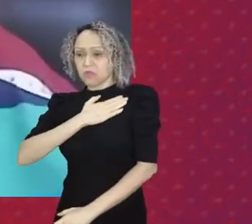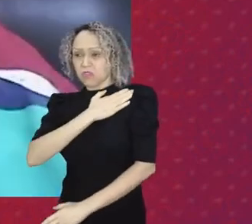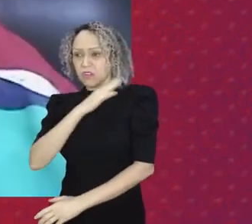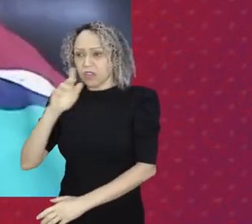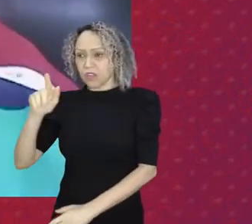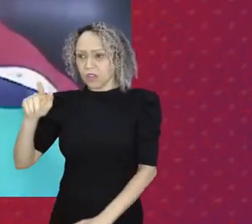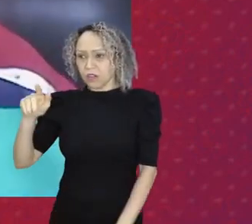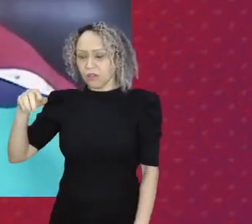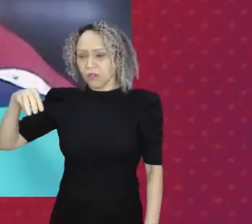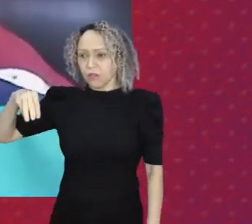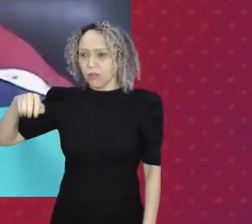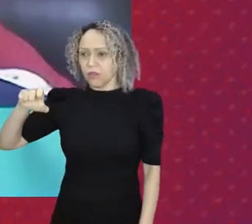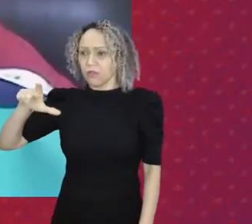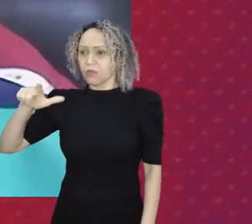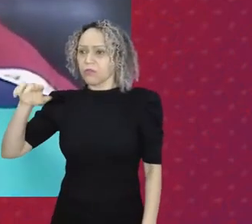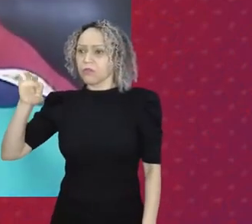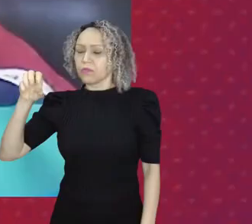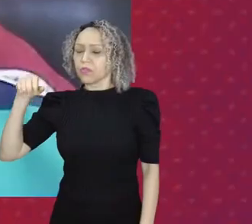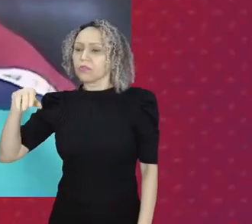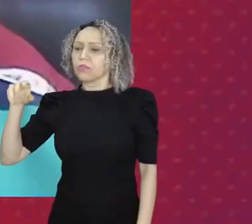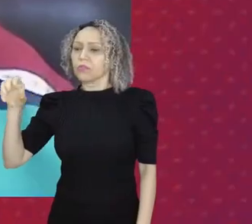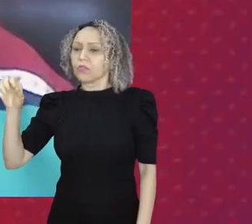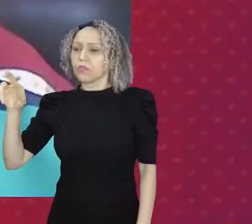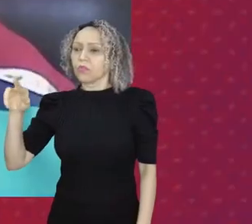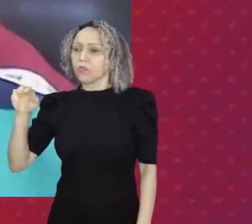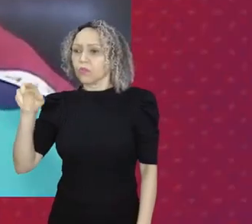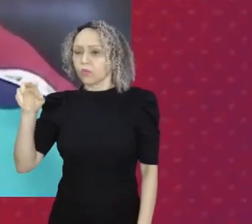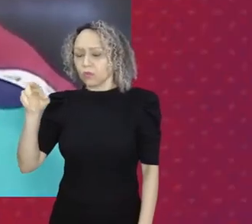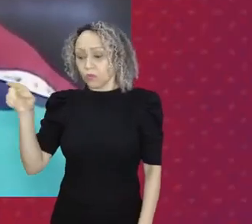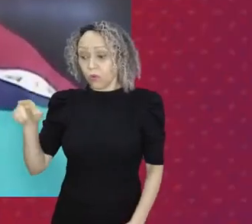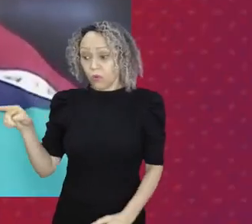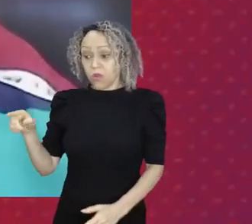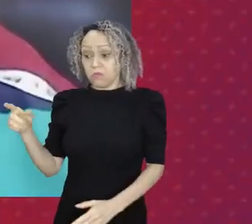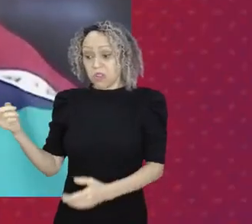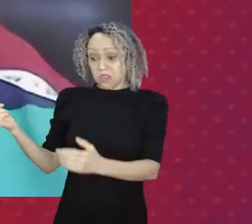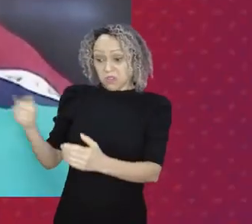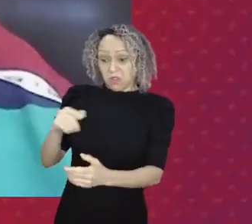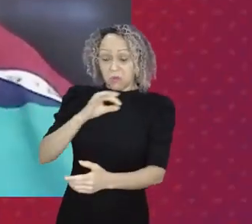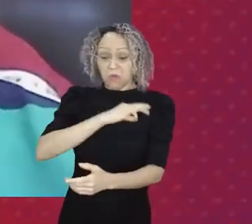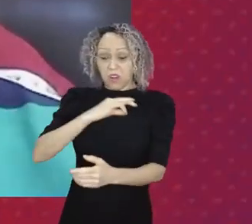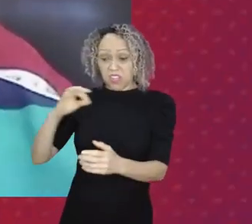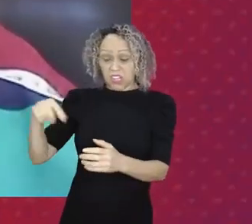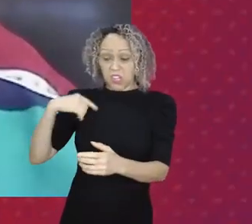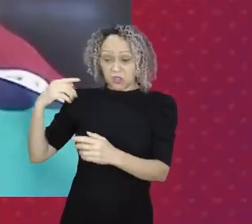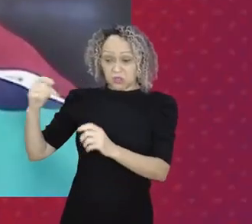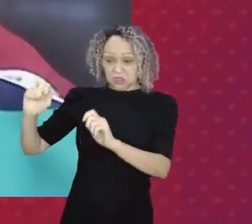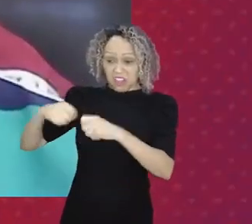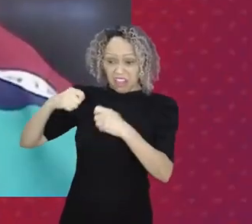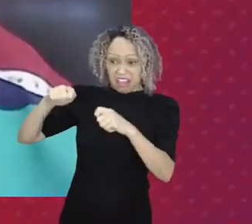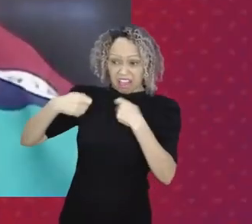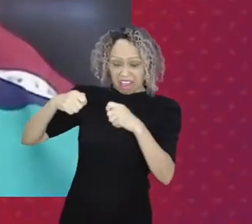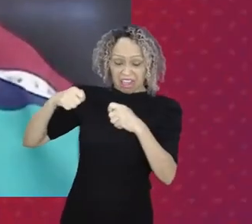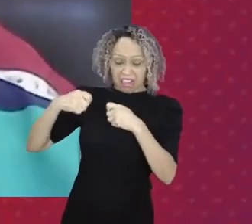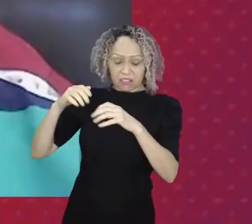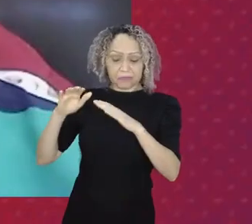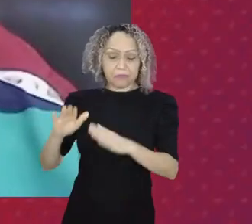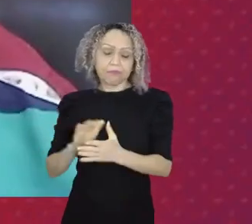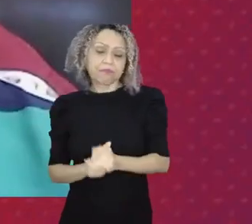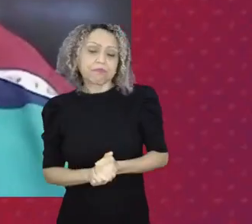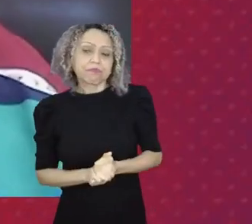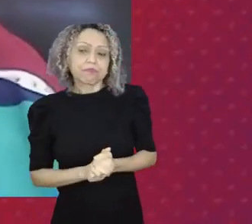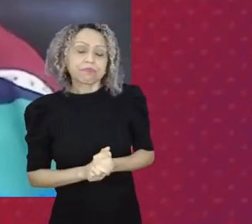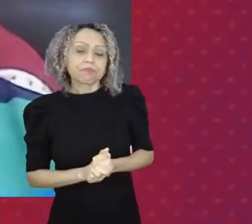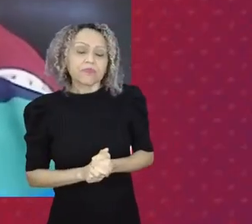do Planalto. Freitas Nobre era líder do MDB da época. ele lê essa carta do movimento do custo de